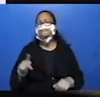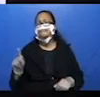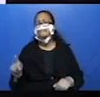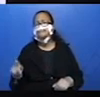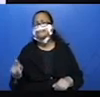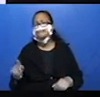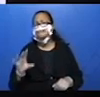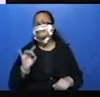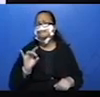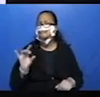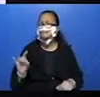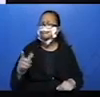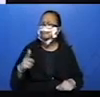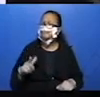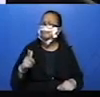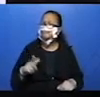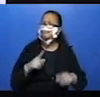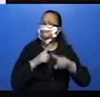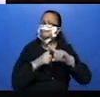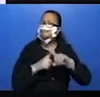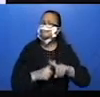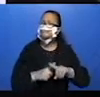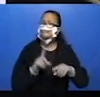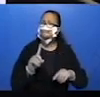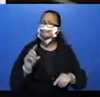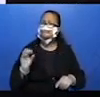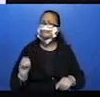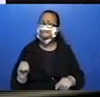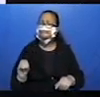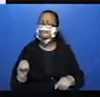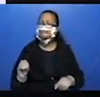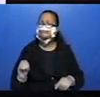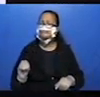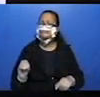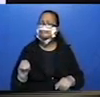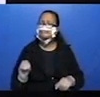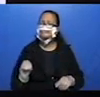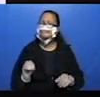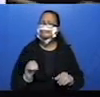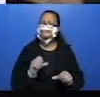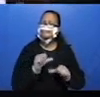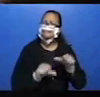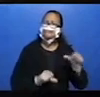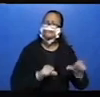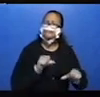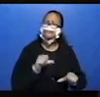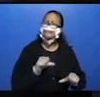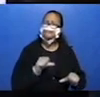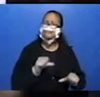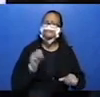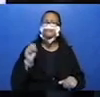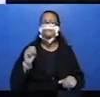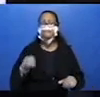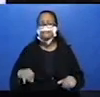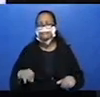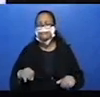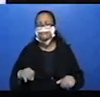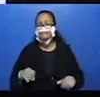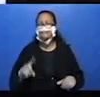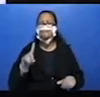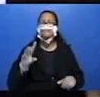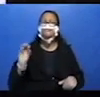que eu multiplico por 10, ele anda uma ordem? Sim. E o que esse 100 aqui quer